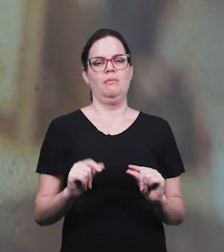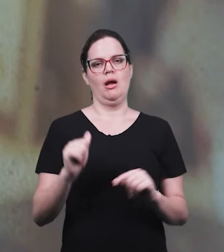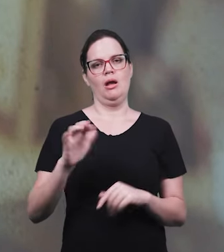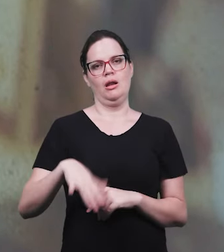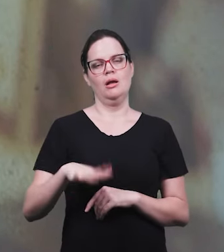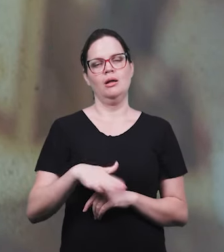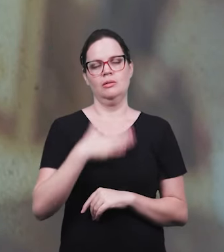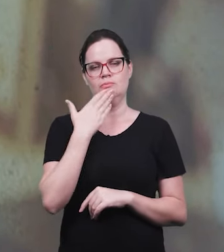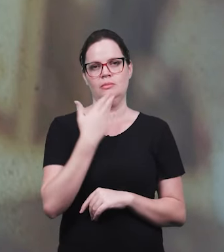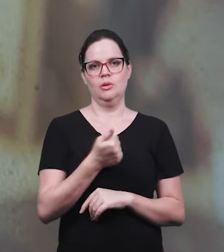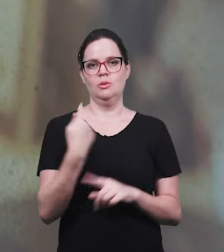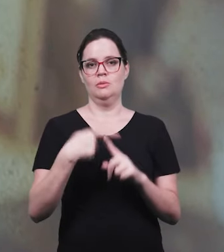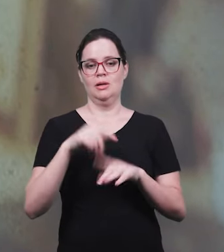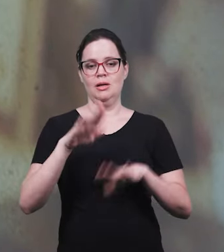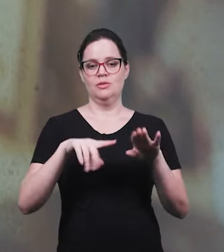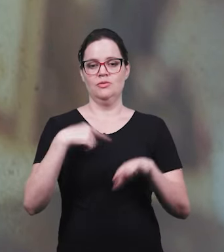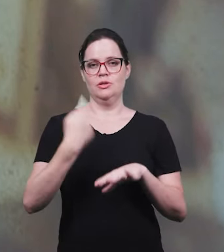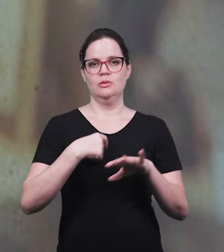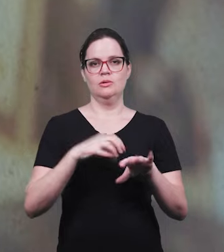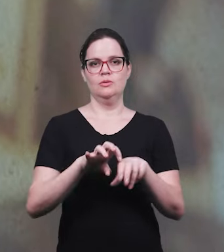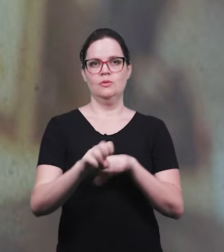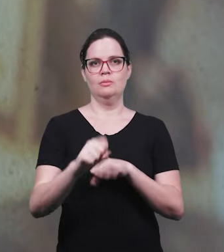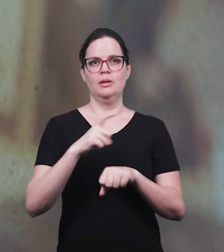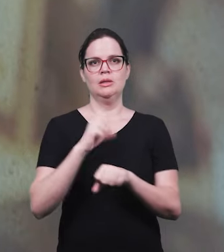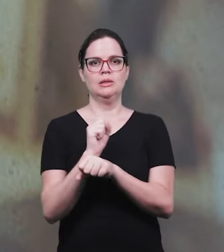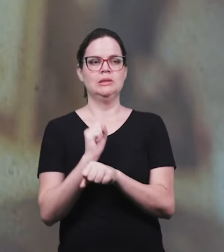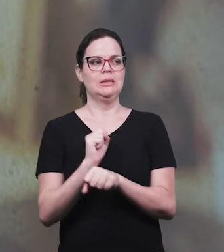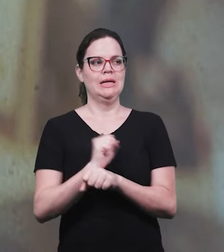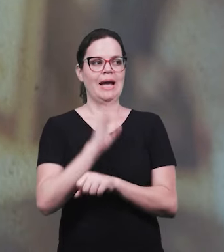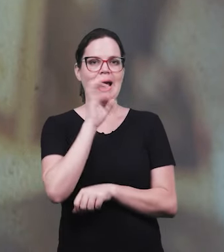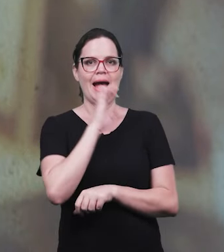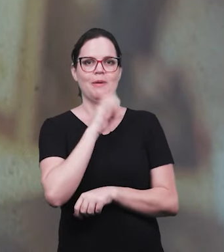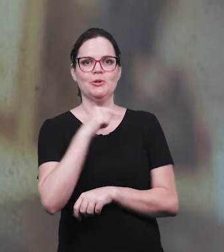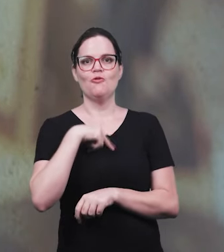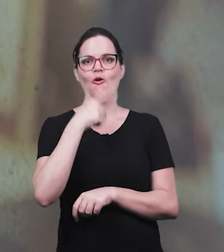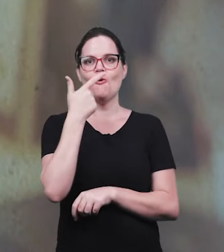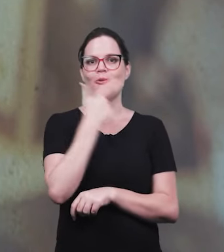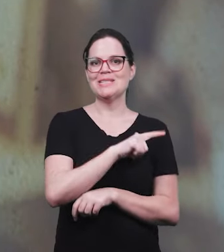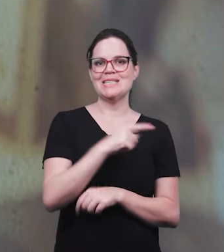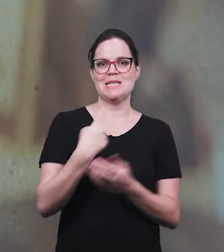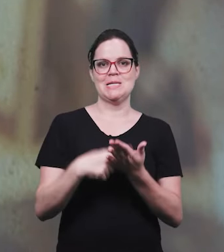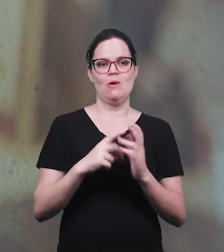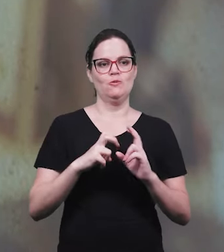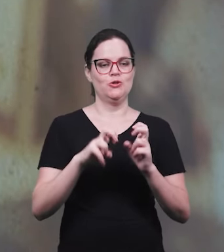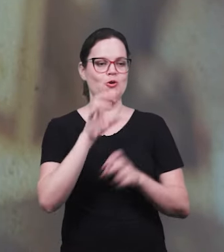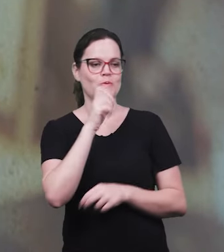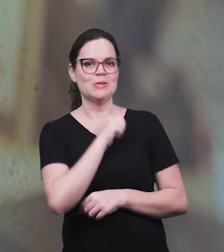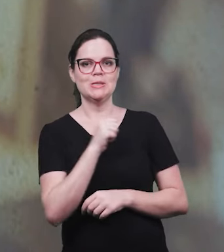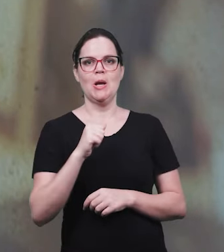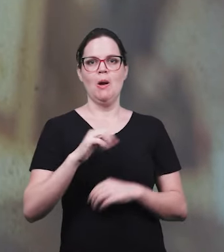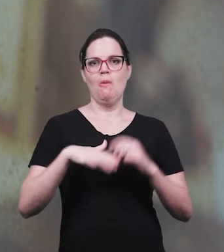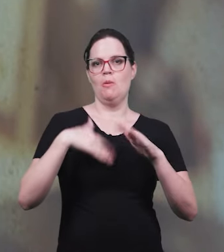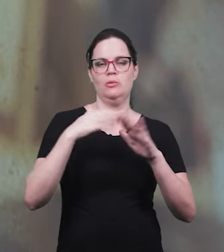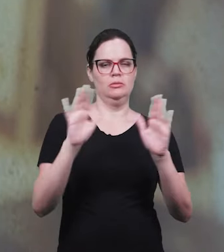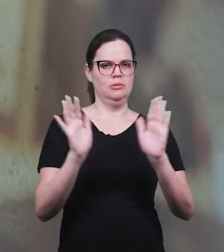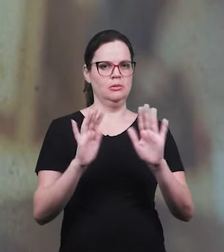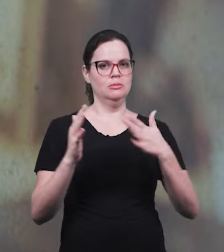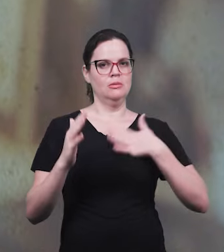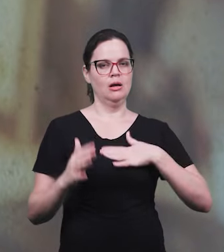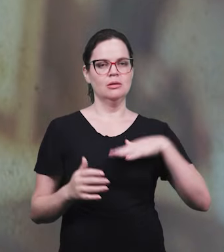vezes nós formamos e existe uma expectativa que rapidamente nós vamos conquistar as coisas, mas a